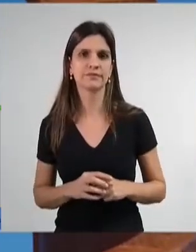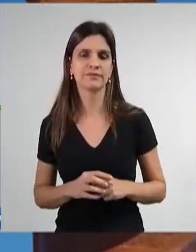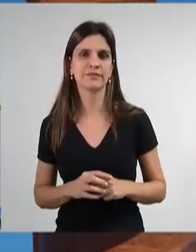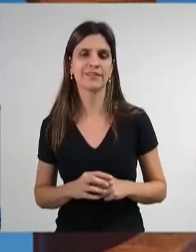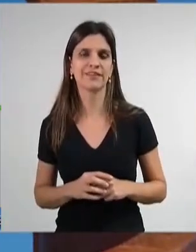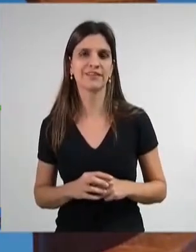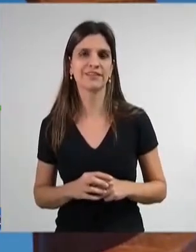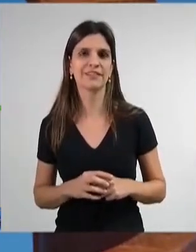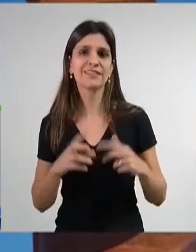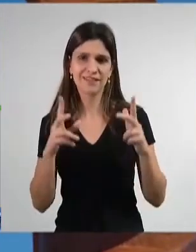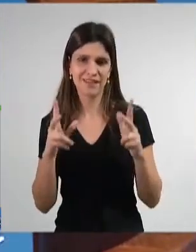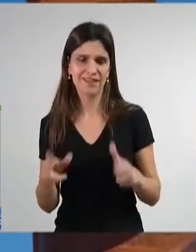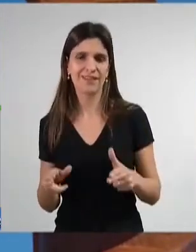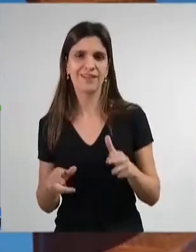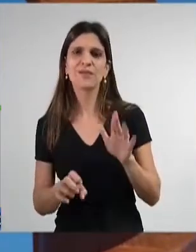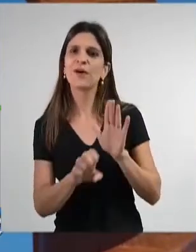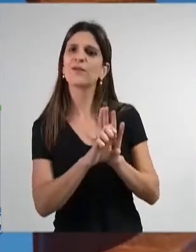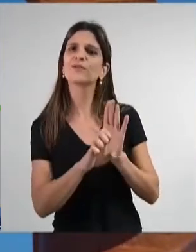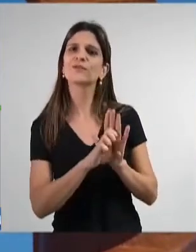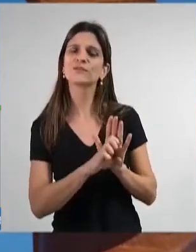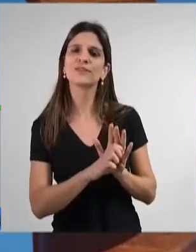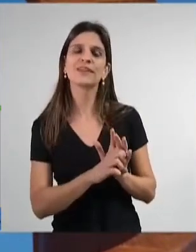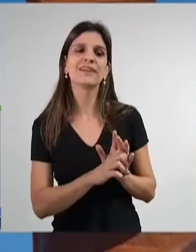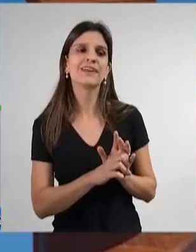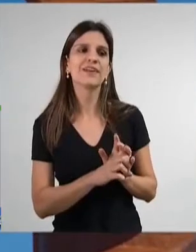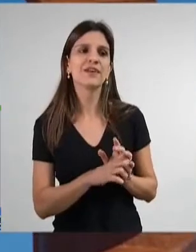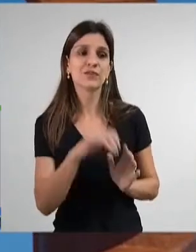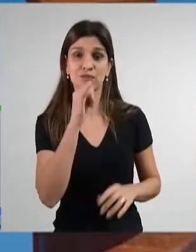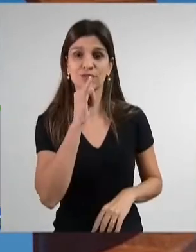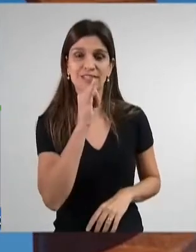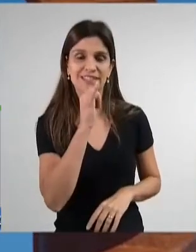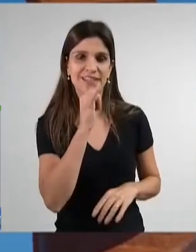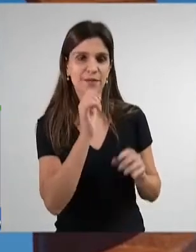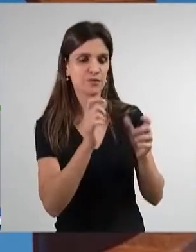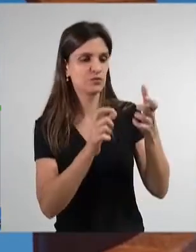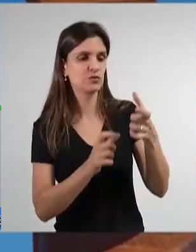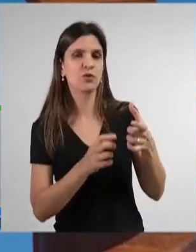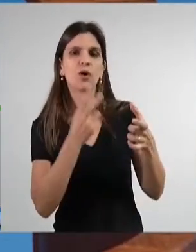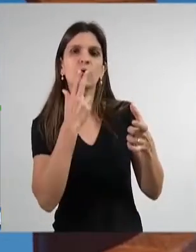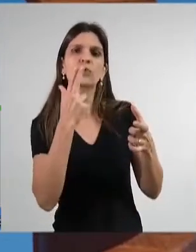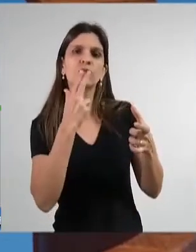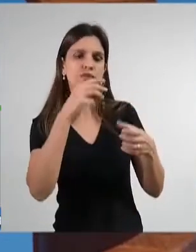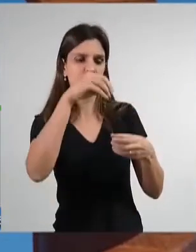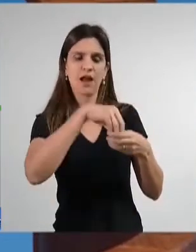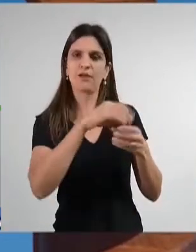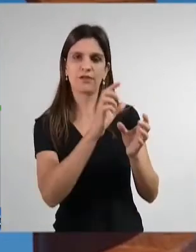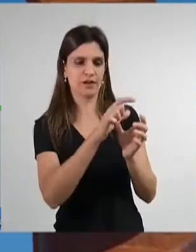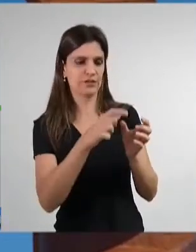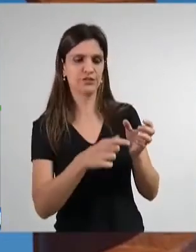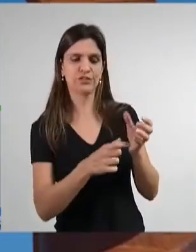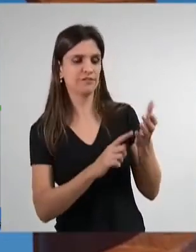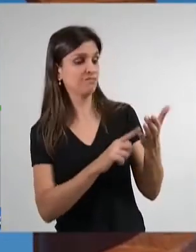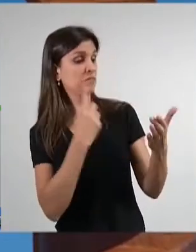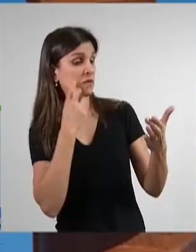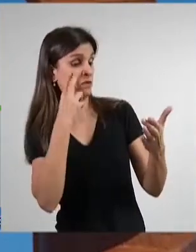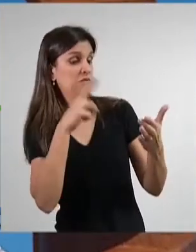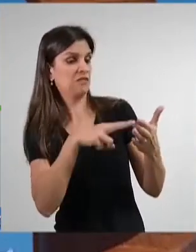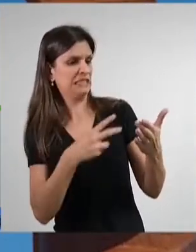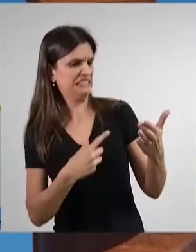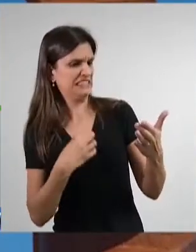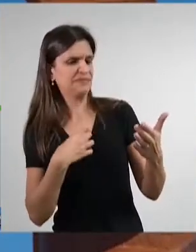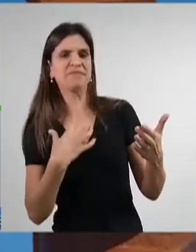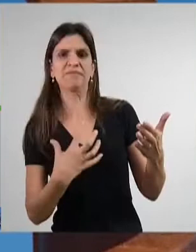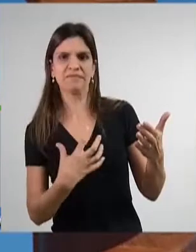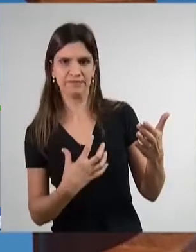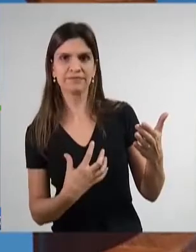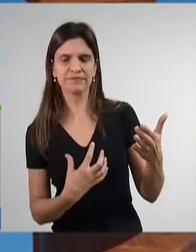fizeram muitas pessoas deixar de fumar, vendo ali a situação terrível que acontece com uma pessoa que fuma. Temos que